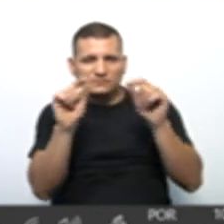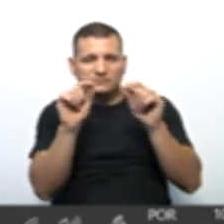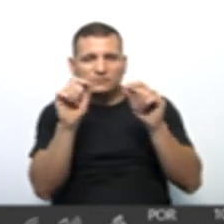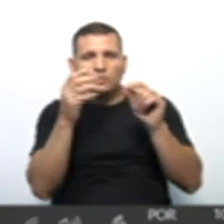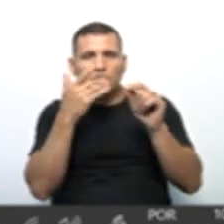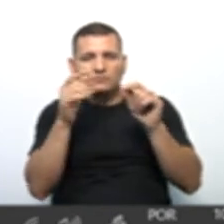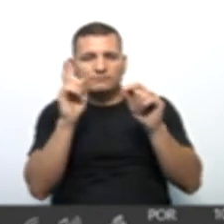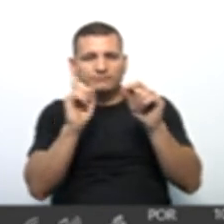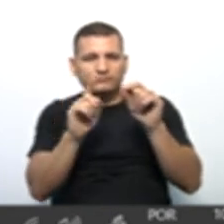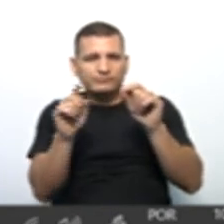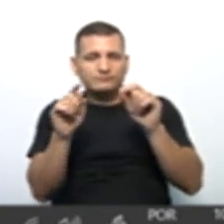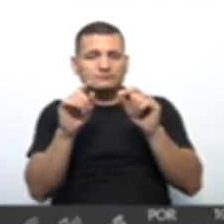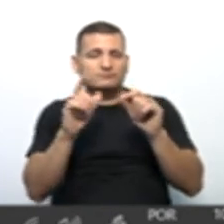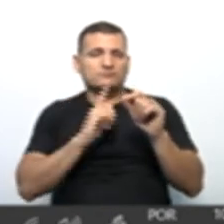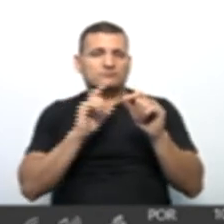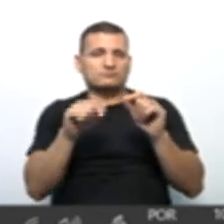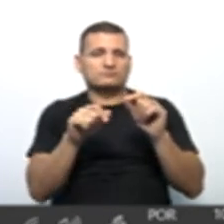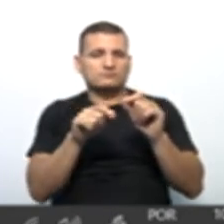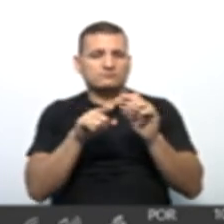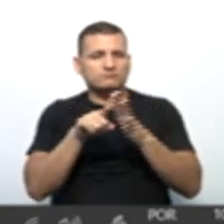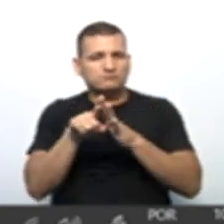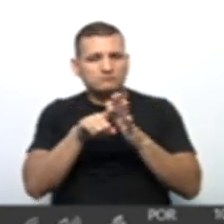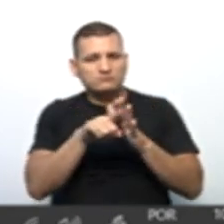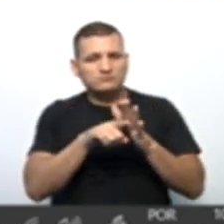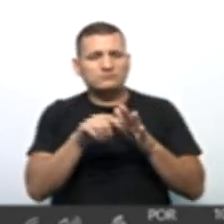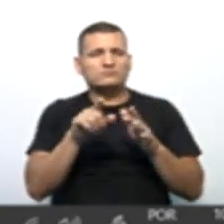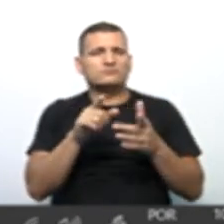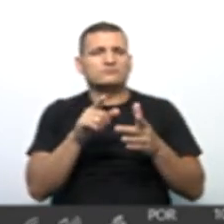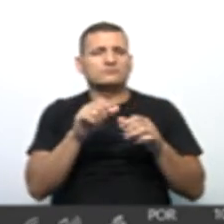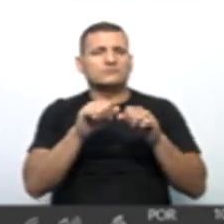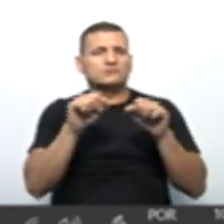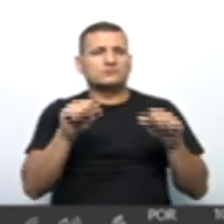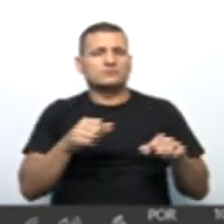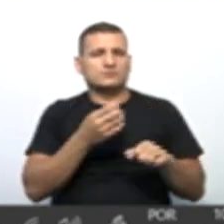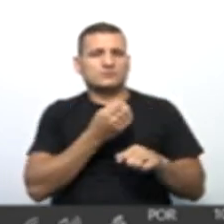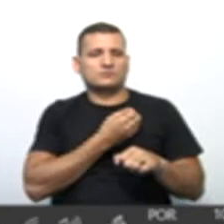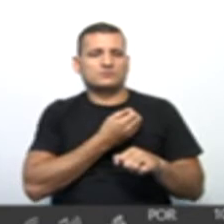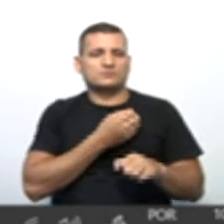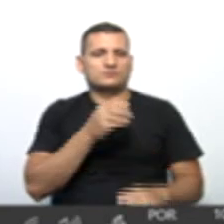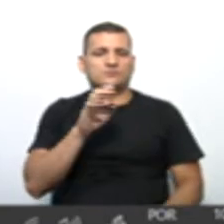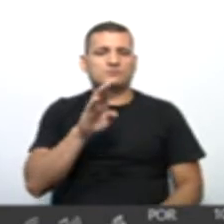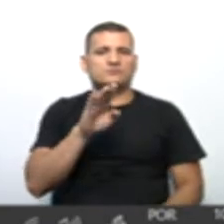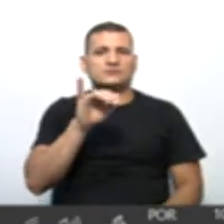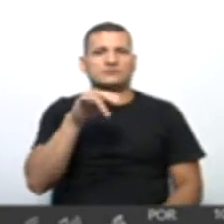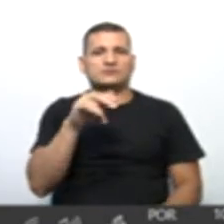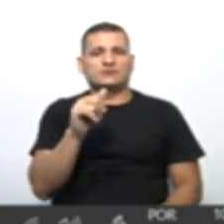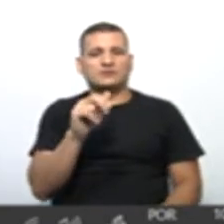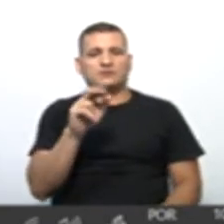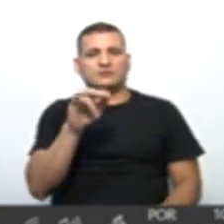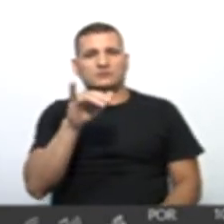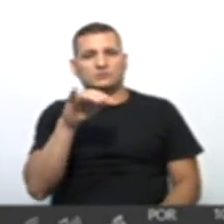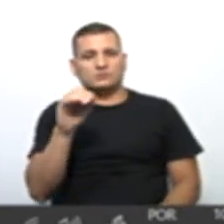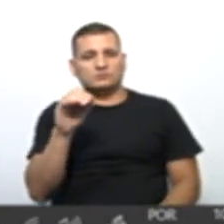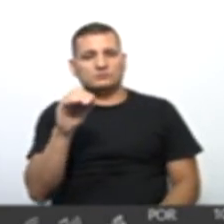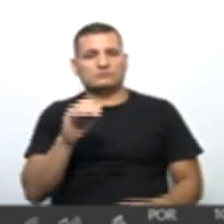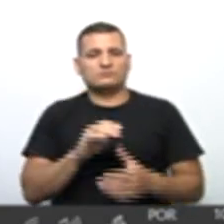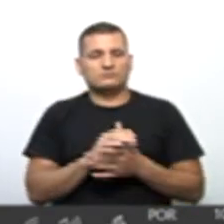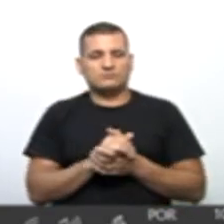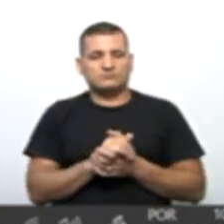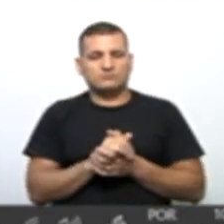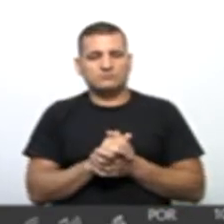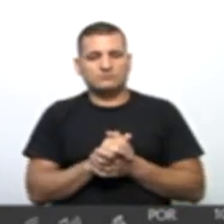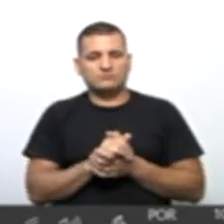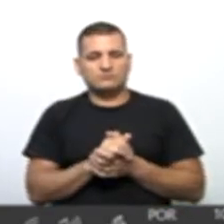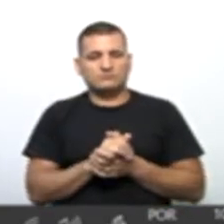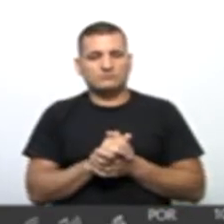navegabilidade melhor notou site o sistema de numeração minar a questão resume na área não sei aí você vem aqui já a frase própria já te traz um link que